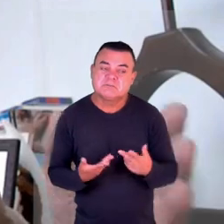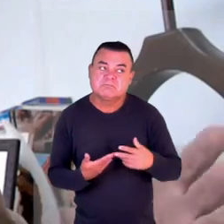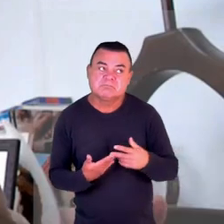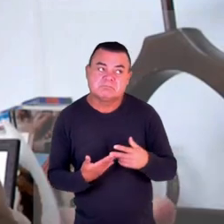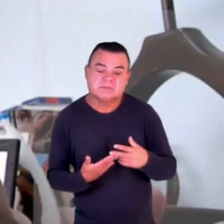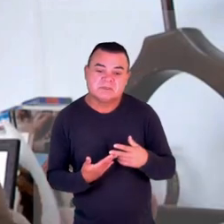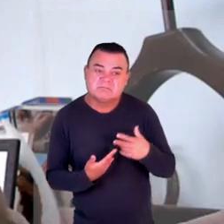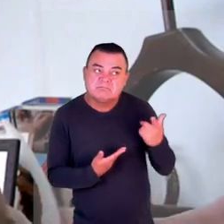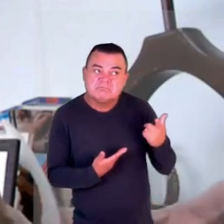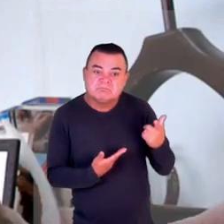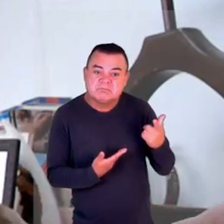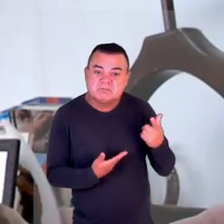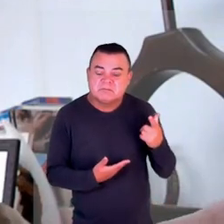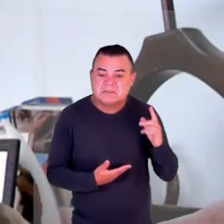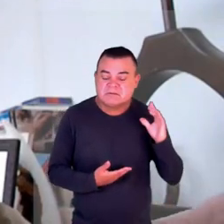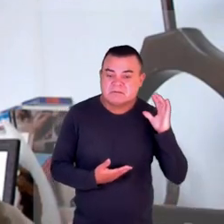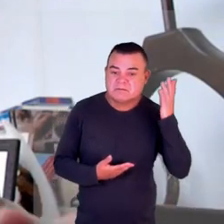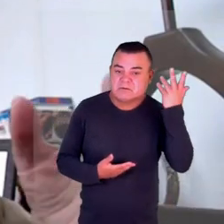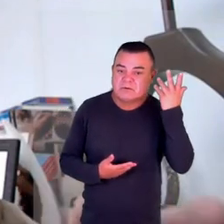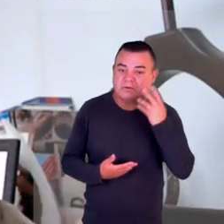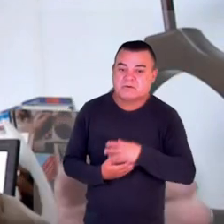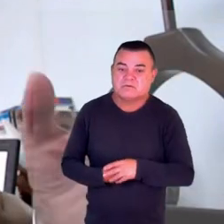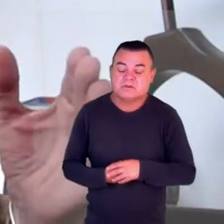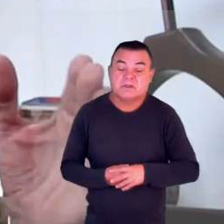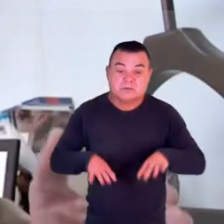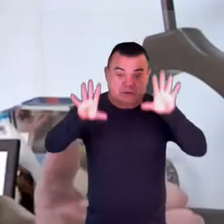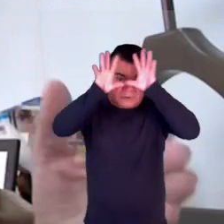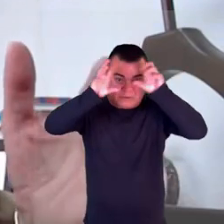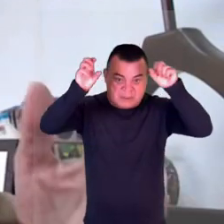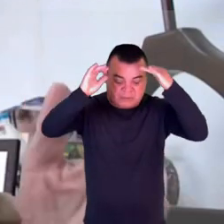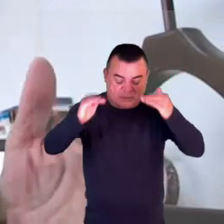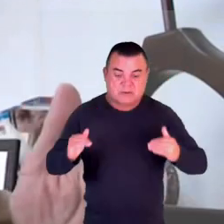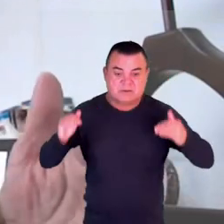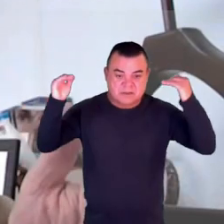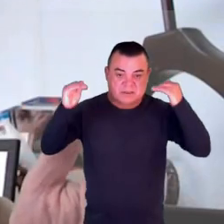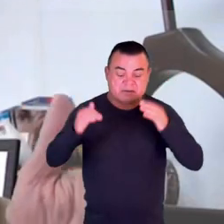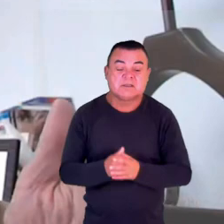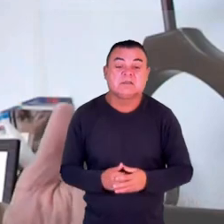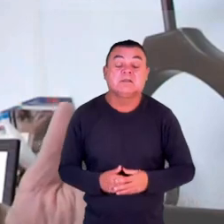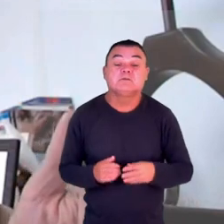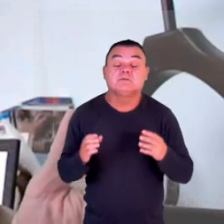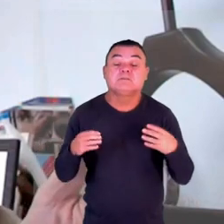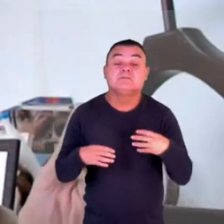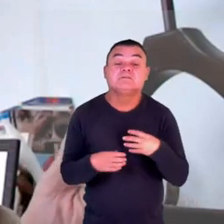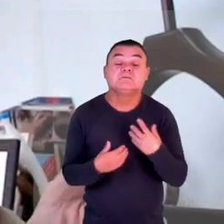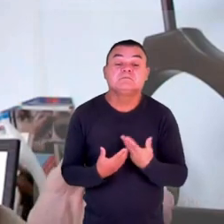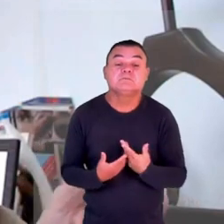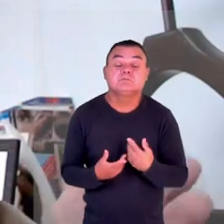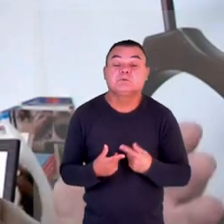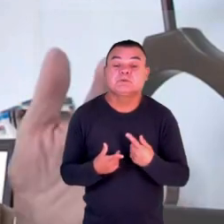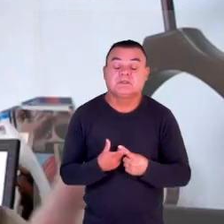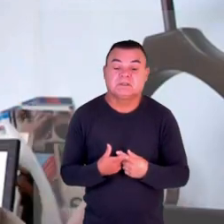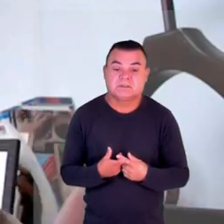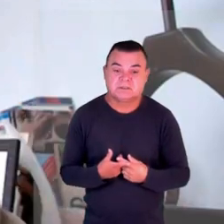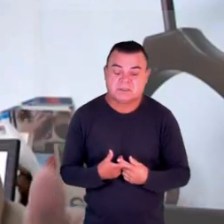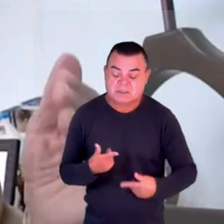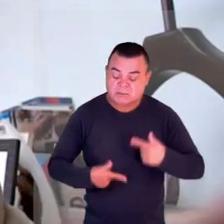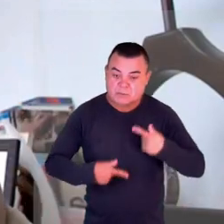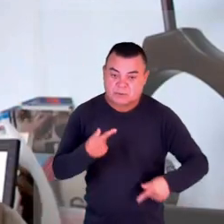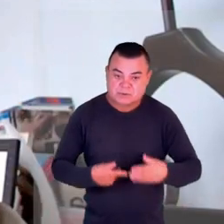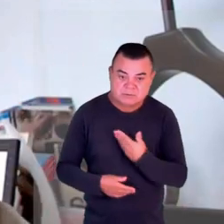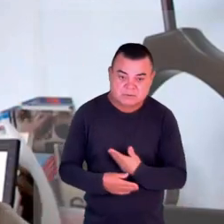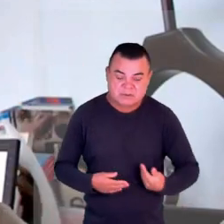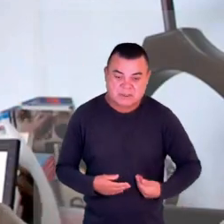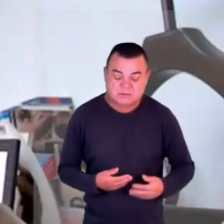as decisões dos tribunais superiores no sentido de que a política deliberada pelos conselhos dos Direitos da Criança e do Adolescente